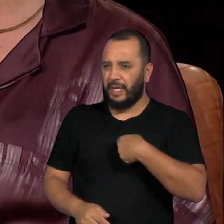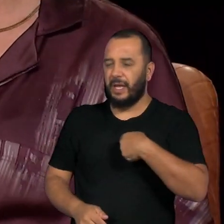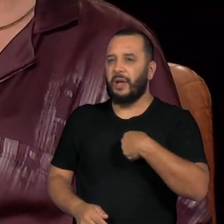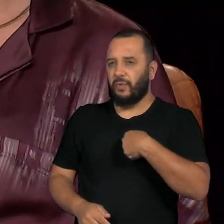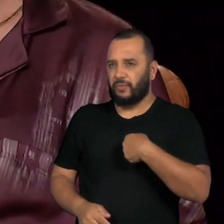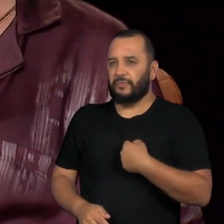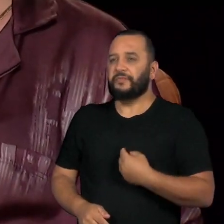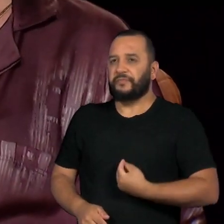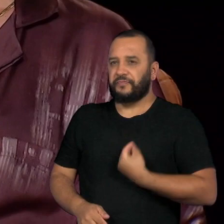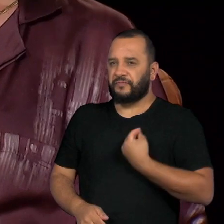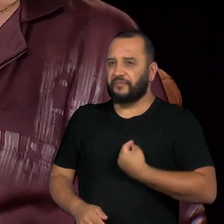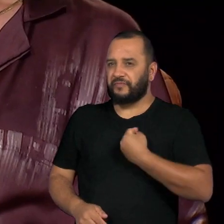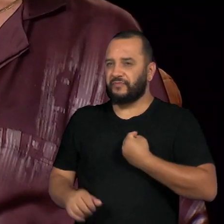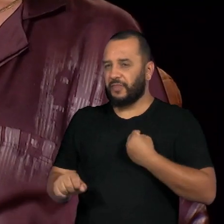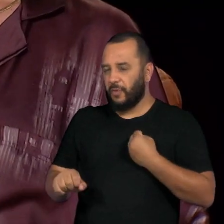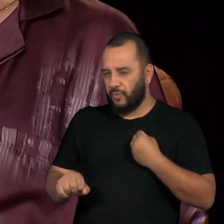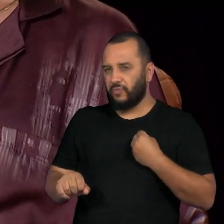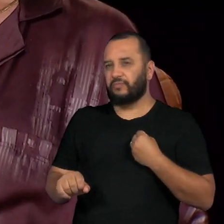não nego fogo.